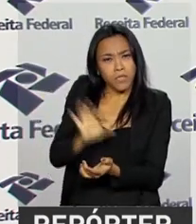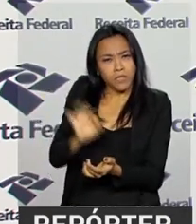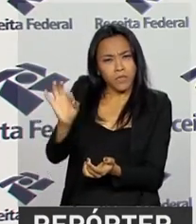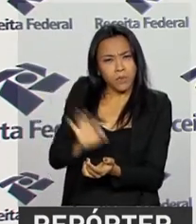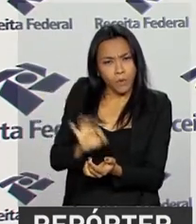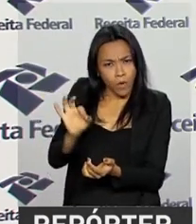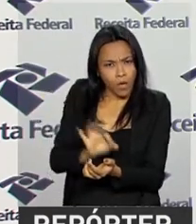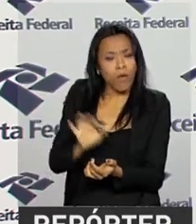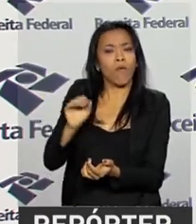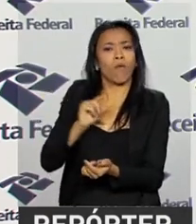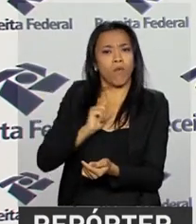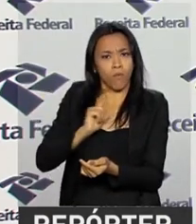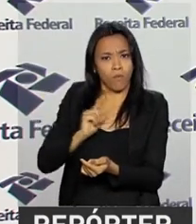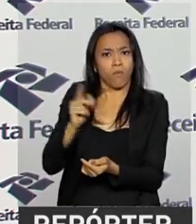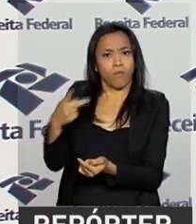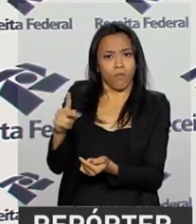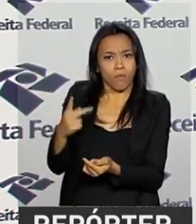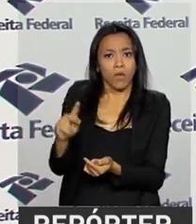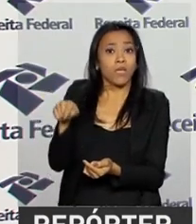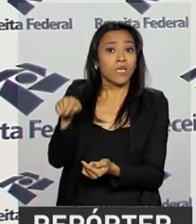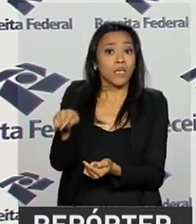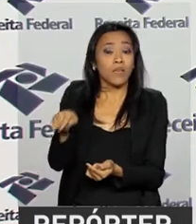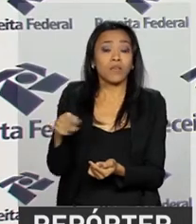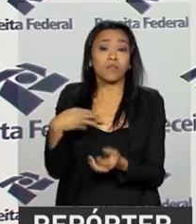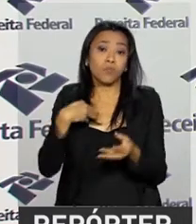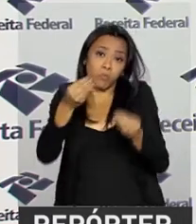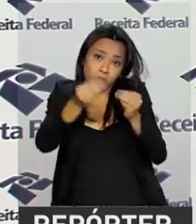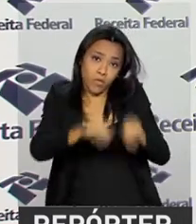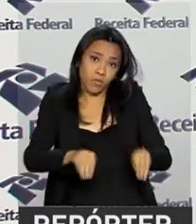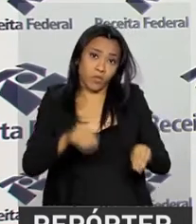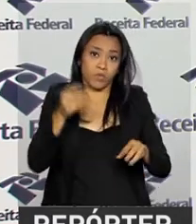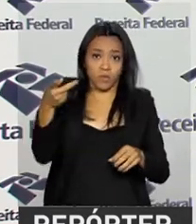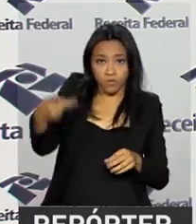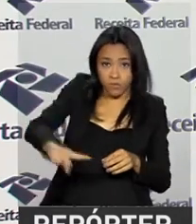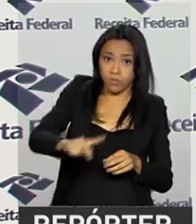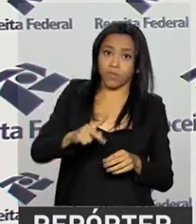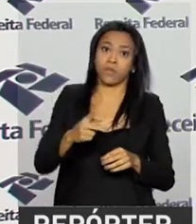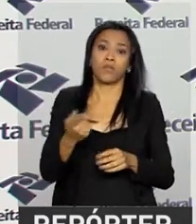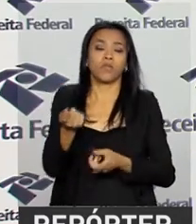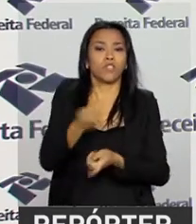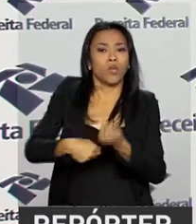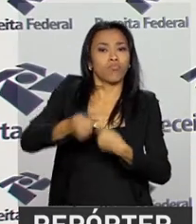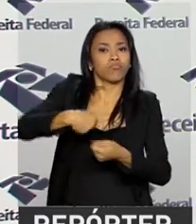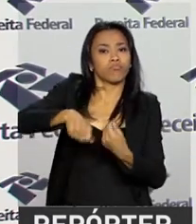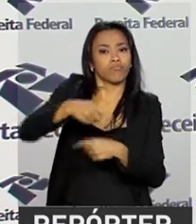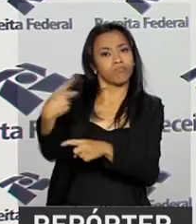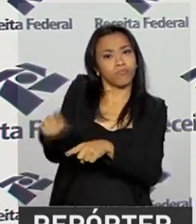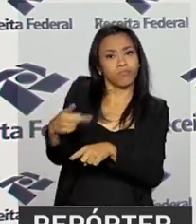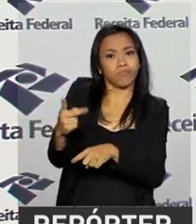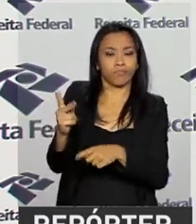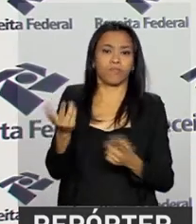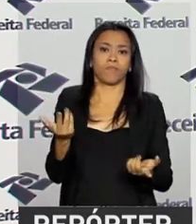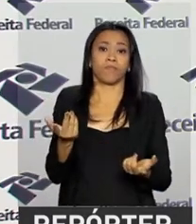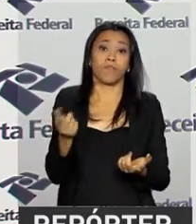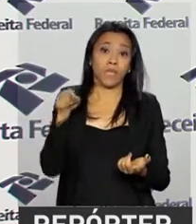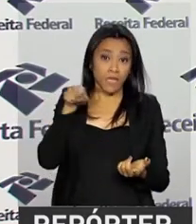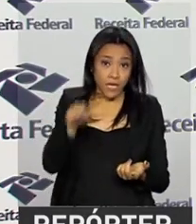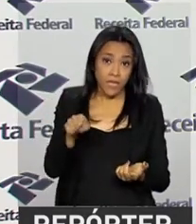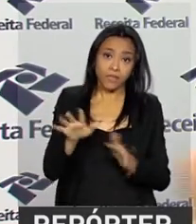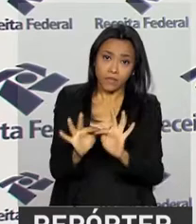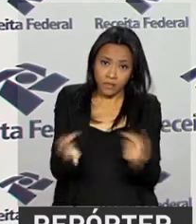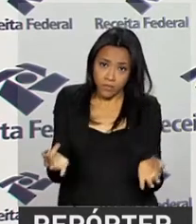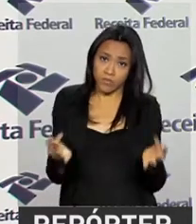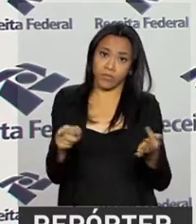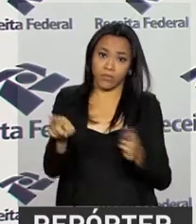goldman a receita bruta de forma que não comprometa nessa capacidade financeira o fluxo de caixa e enfim instrutor que o